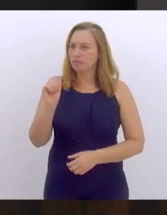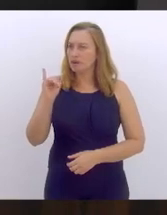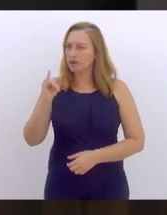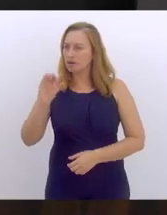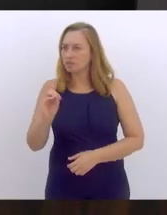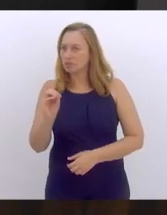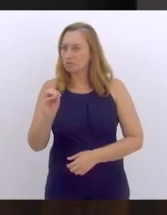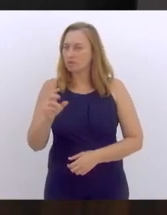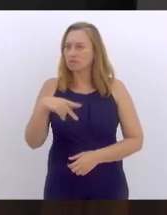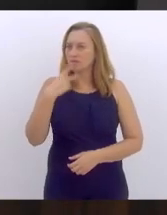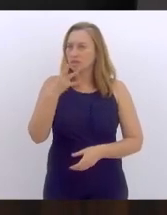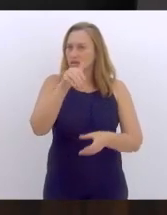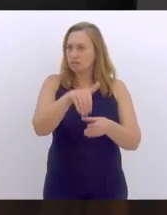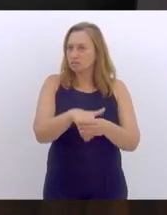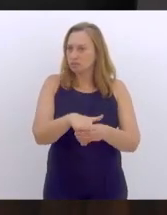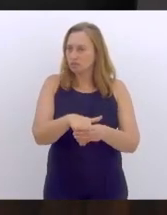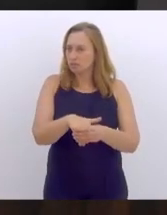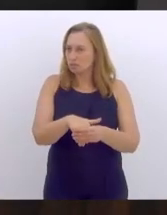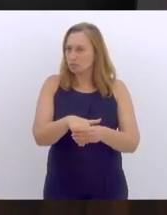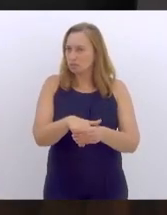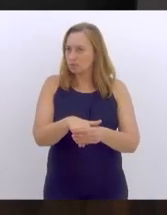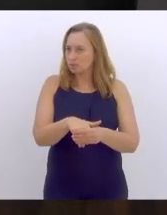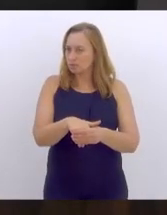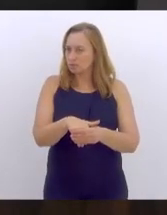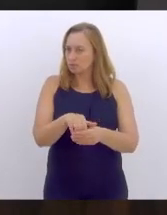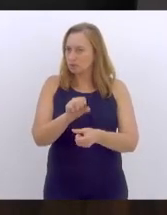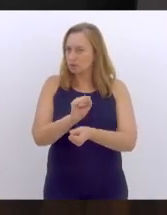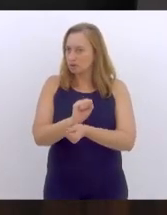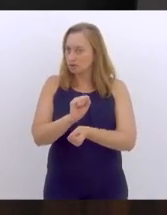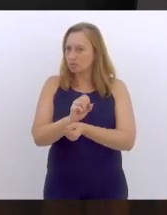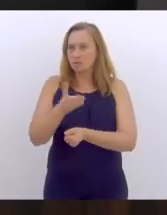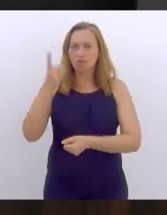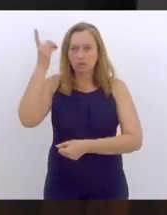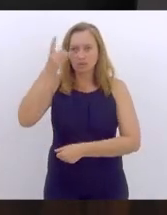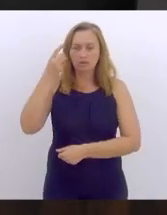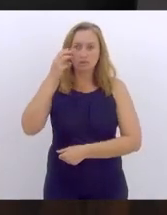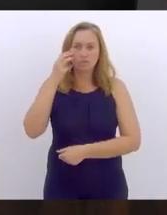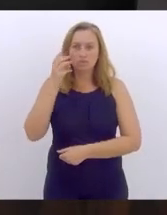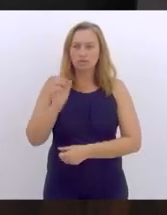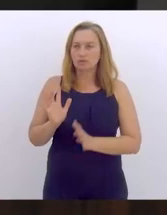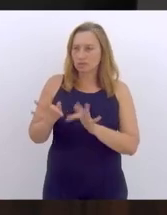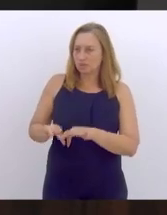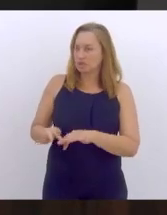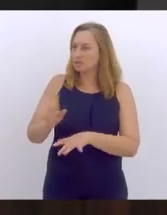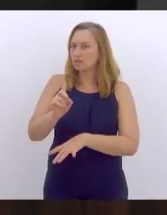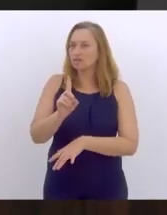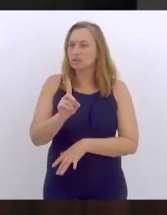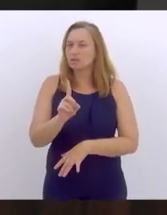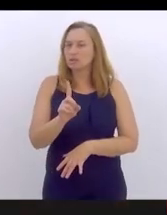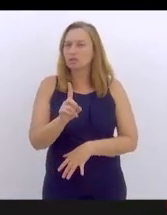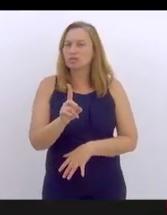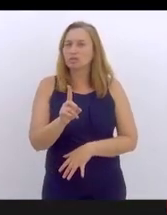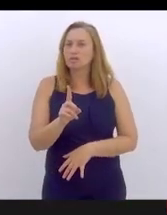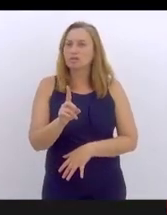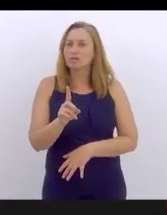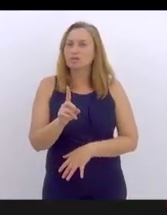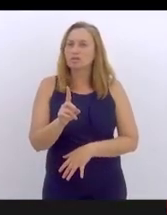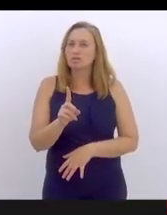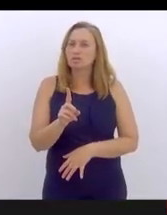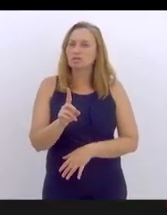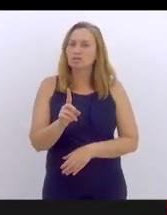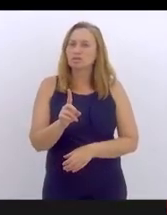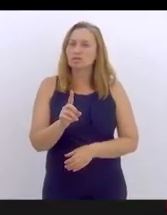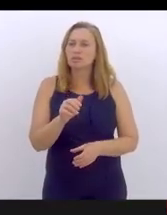nas declarações de voto. Senhor, por favor, aguarde o deputado Valdec Carneiro terminar. Obrigada. Não, eu queria esse meu voto, porque eu estou